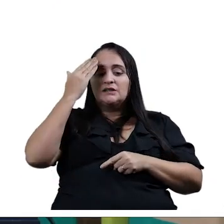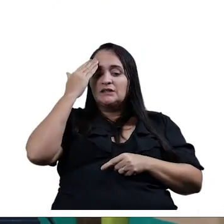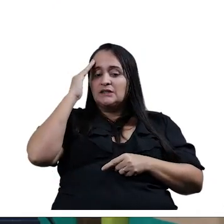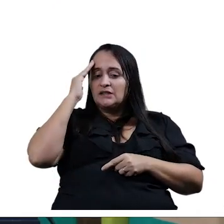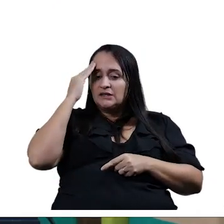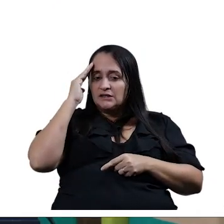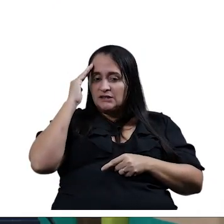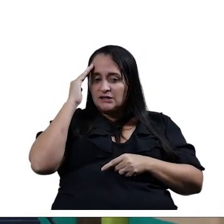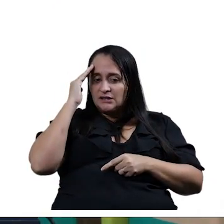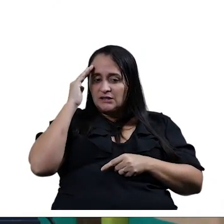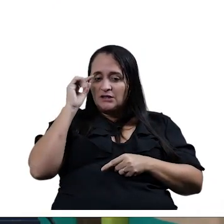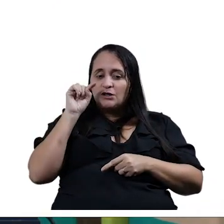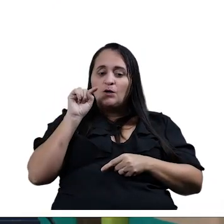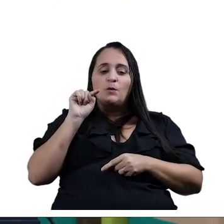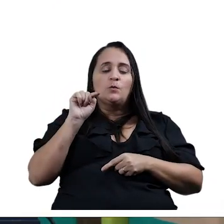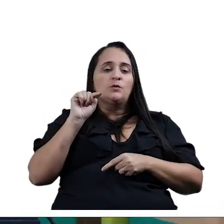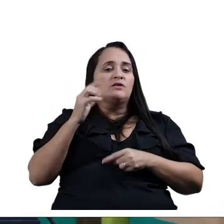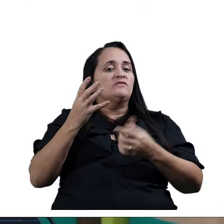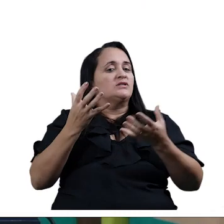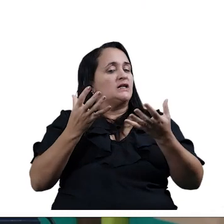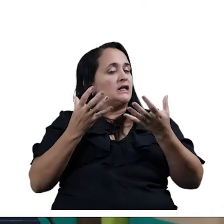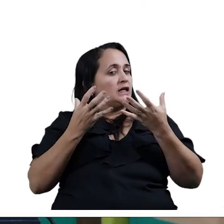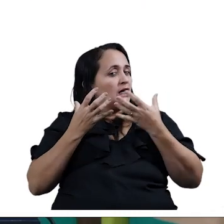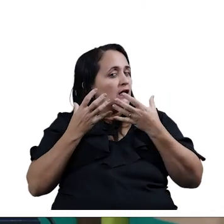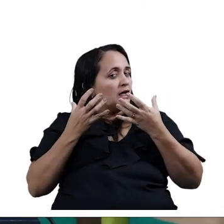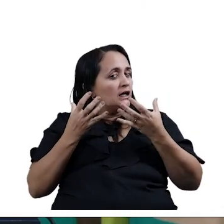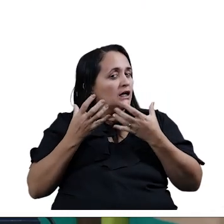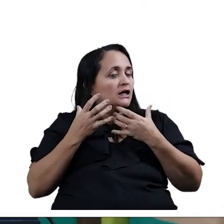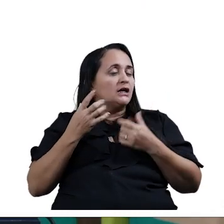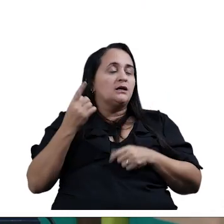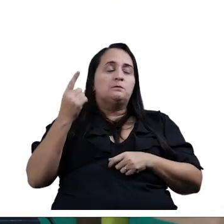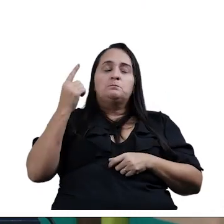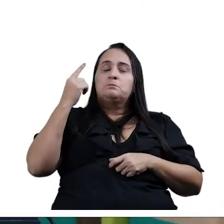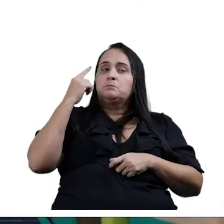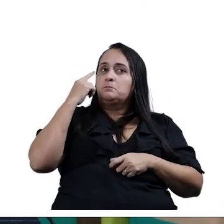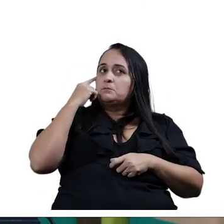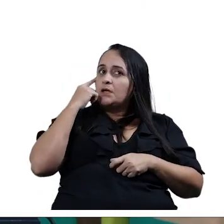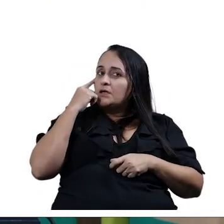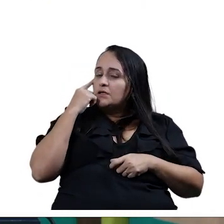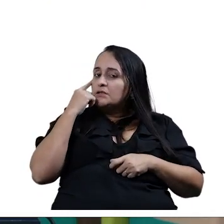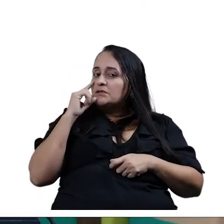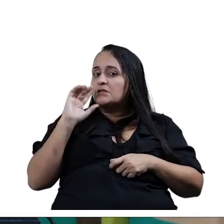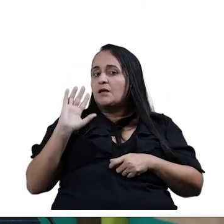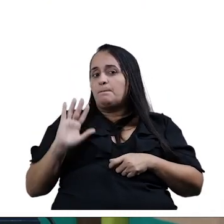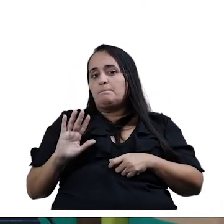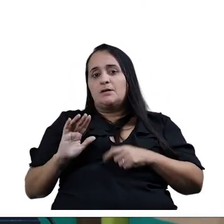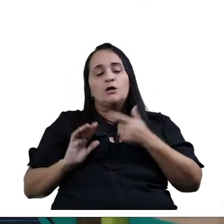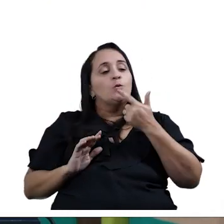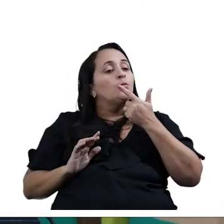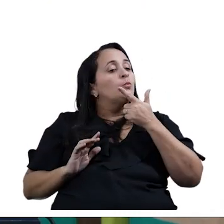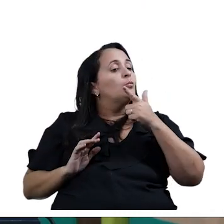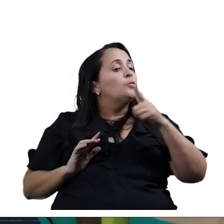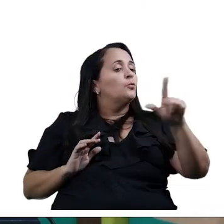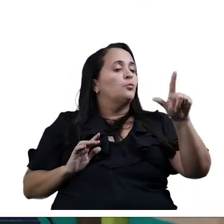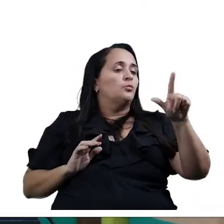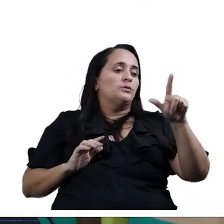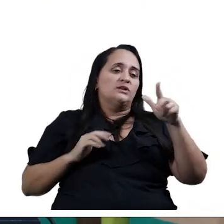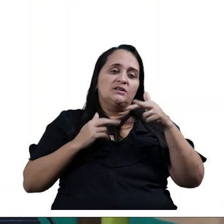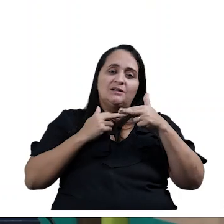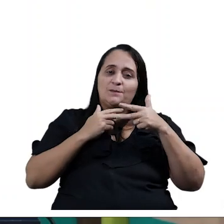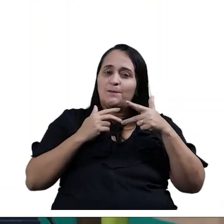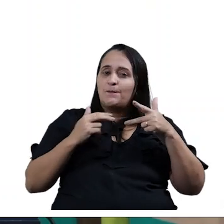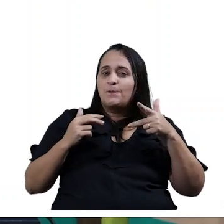coisa. Uma coisa é o que você quer, uma coisa é o que você pensa, mas outra coisa é o